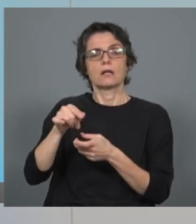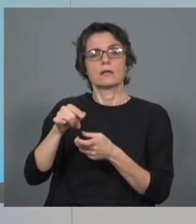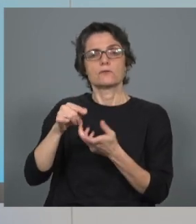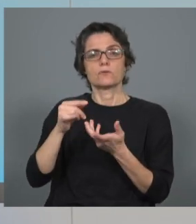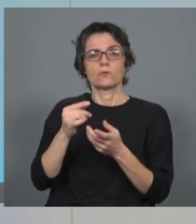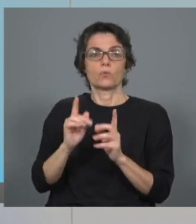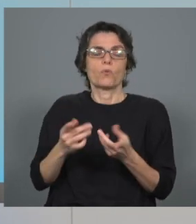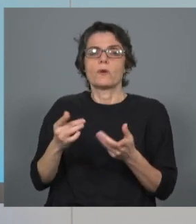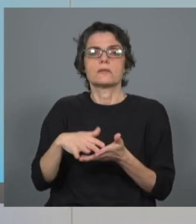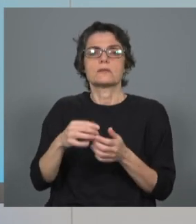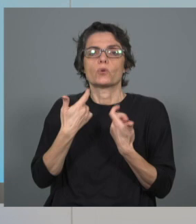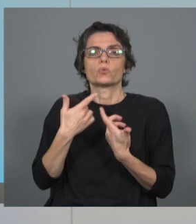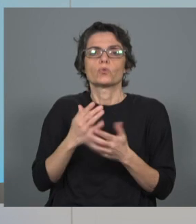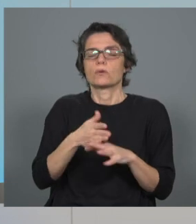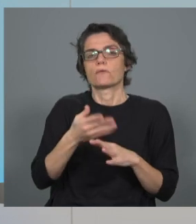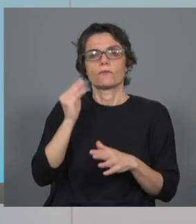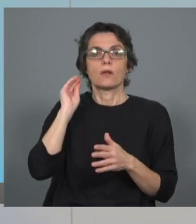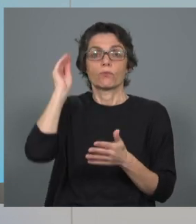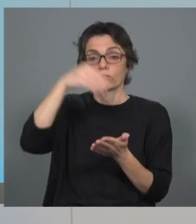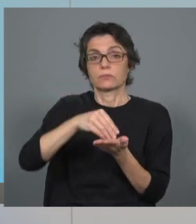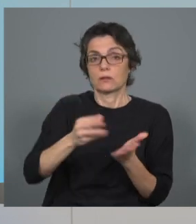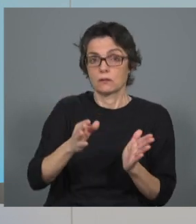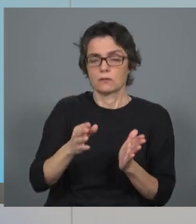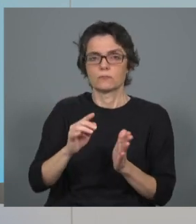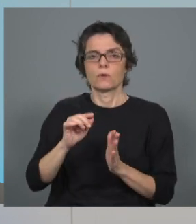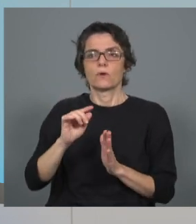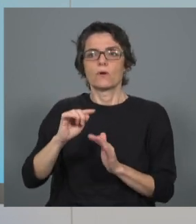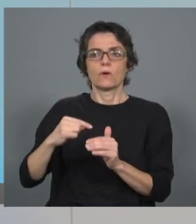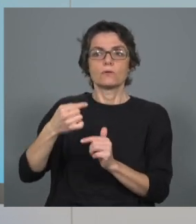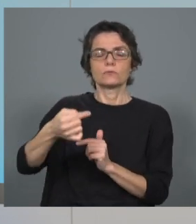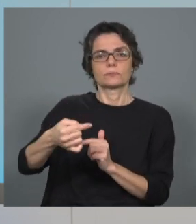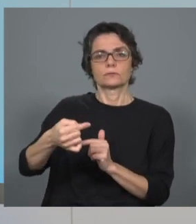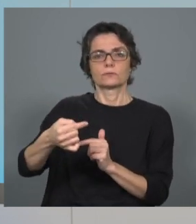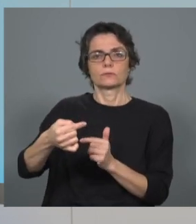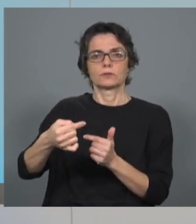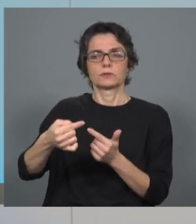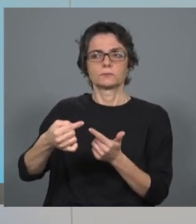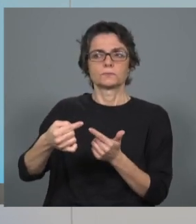for. E é óbvio que depois, estando quase